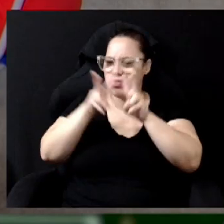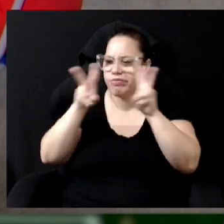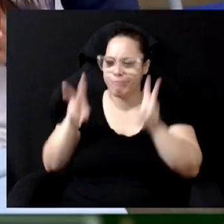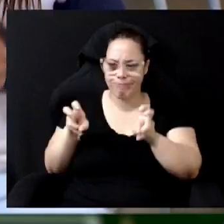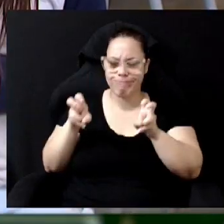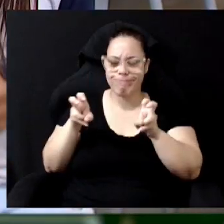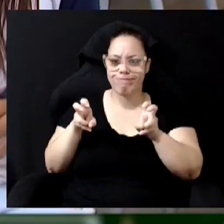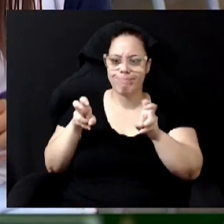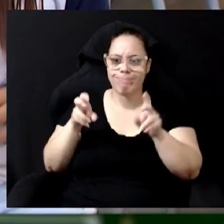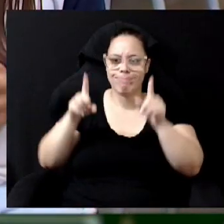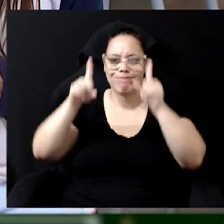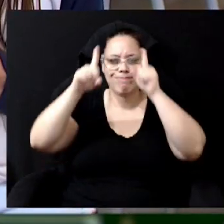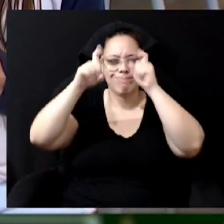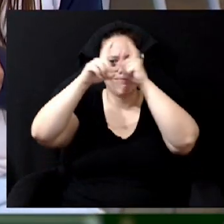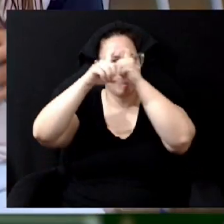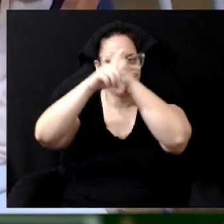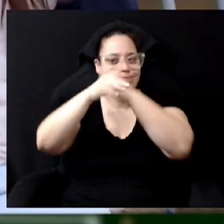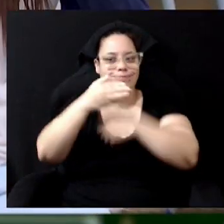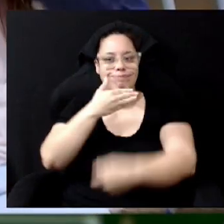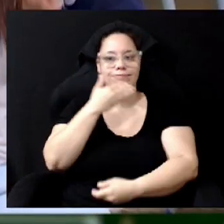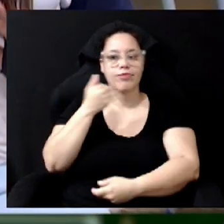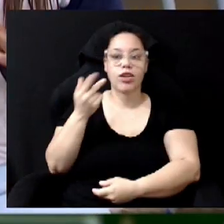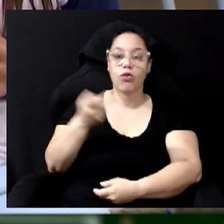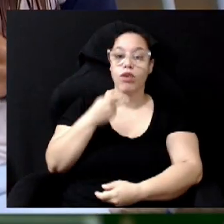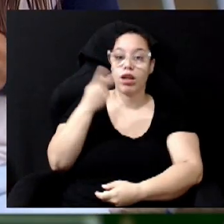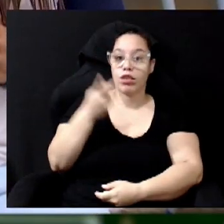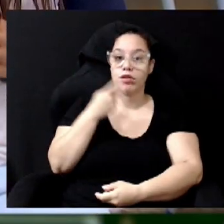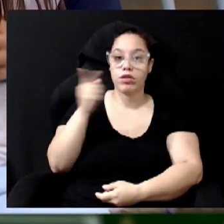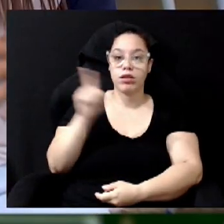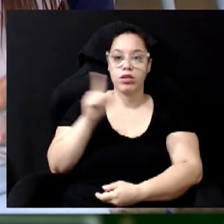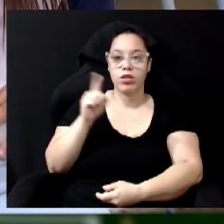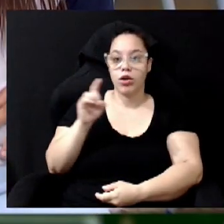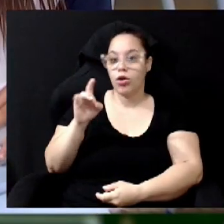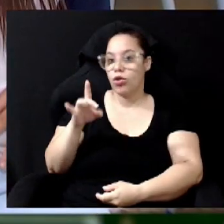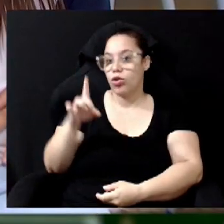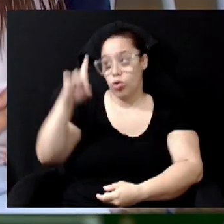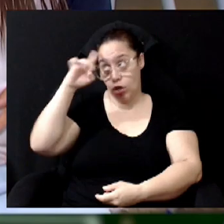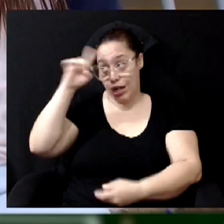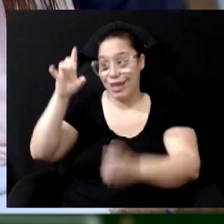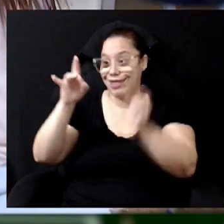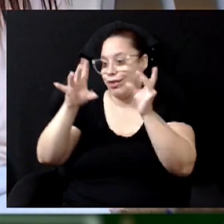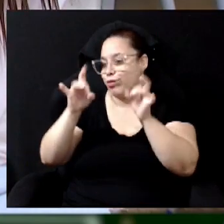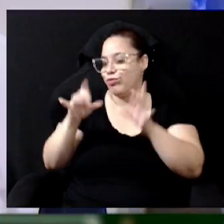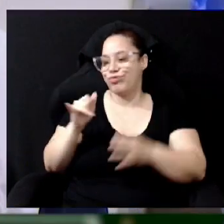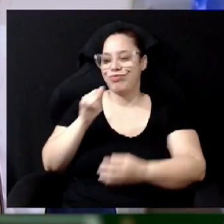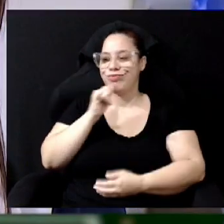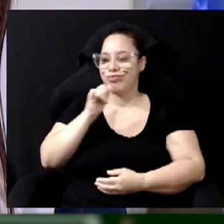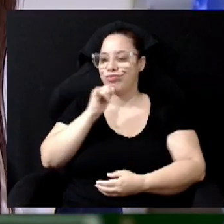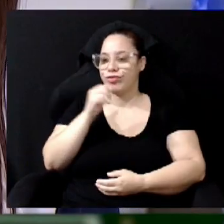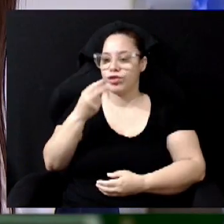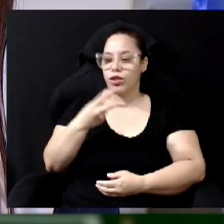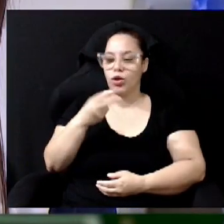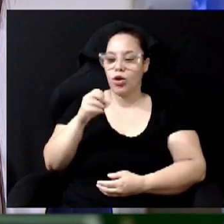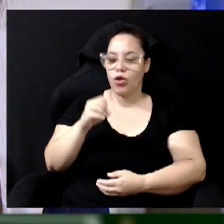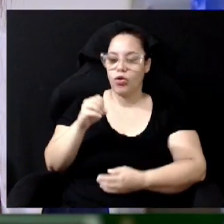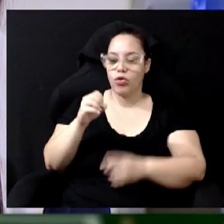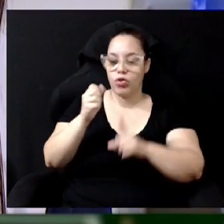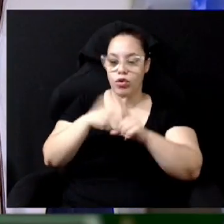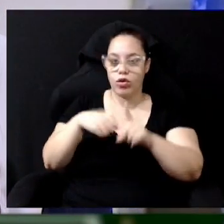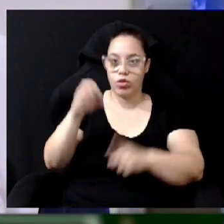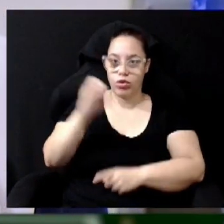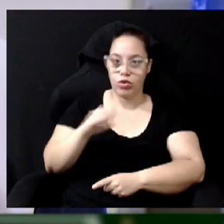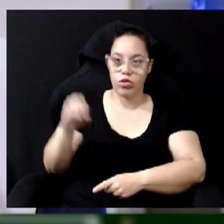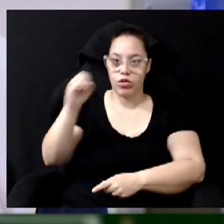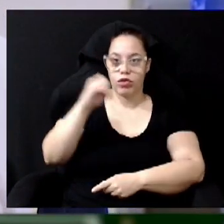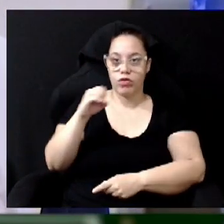difícil. O melhor caminho é falar sobre. E não é falar só nas datas específicas, como, por exemplo, dia 20 de outubro, que é o Dia Mundial. Perfeito. É a gente